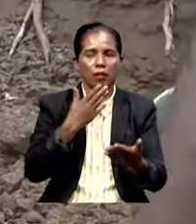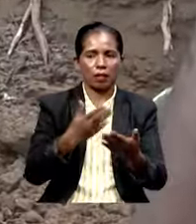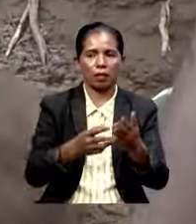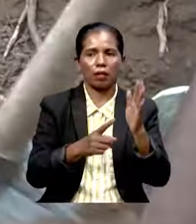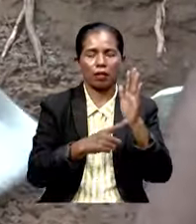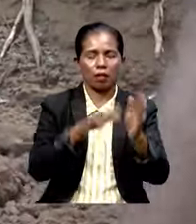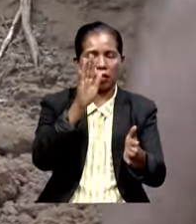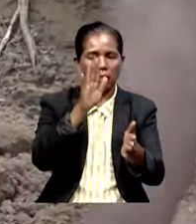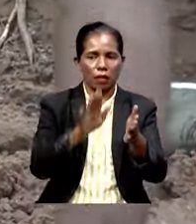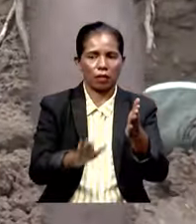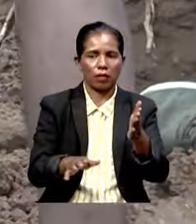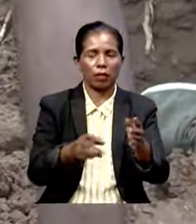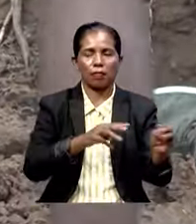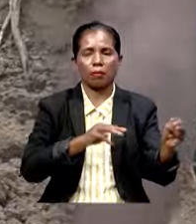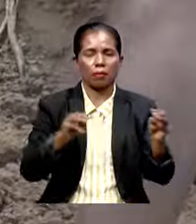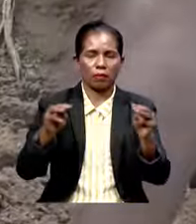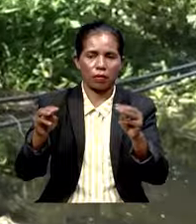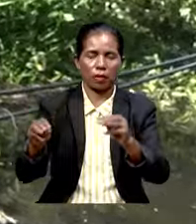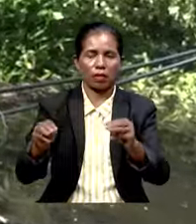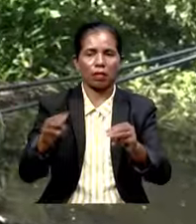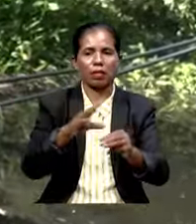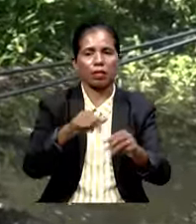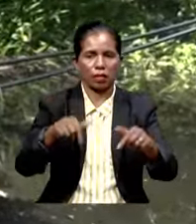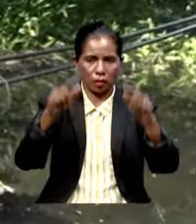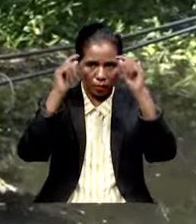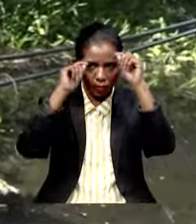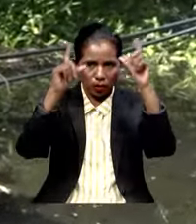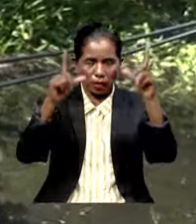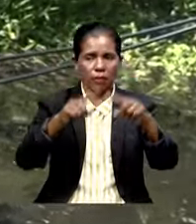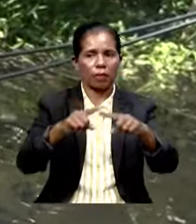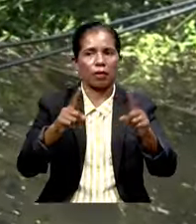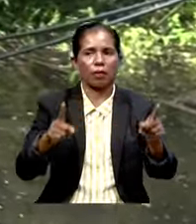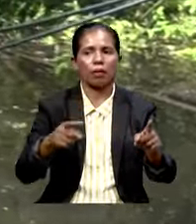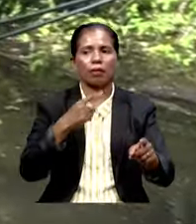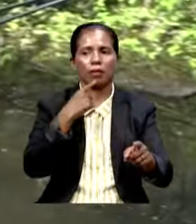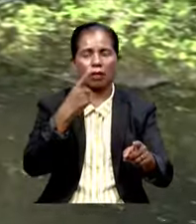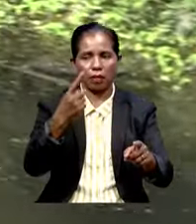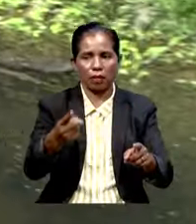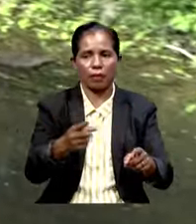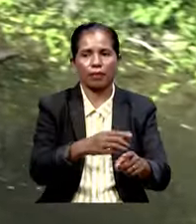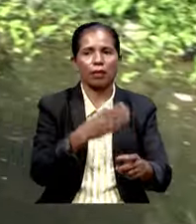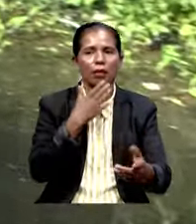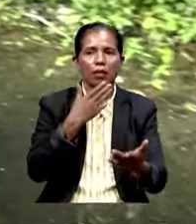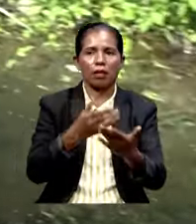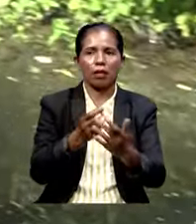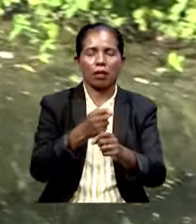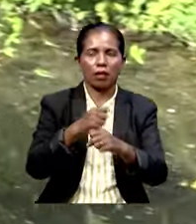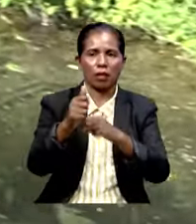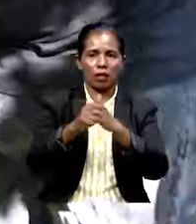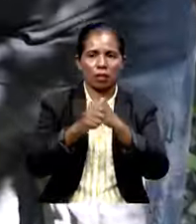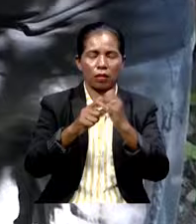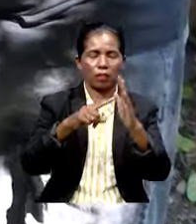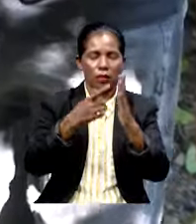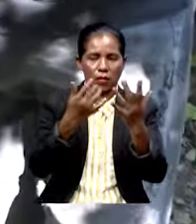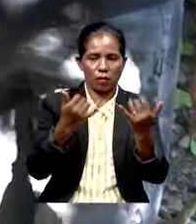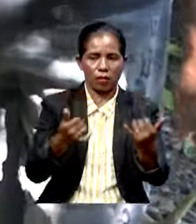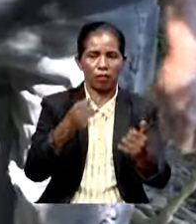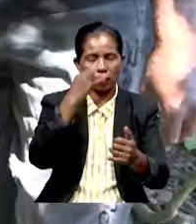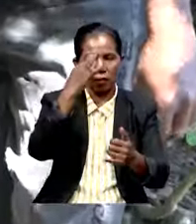baha menos impacto mudança climática iha Timor-Leste, mai be ni suzere katak, dia kli uma kaloação hahu agora,